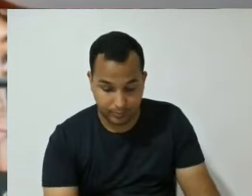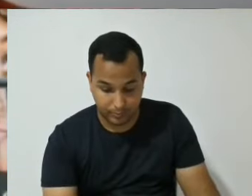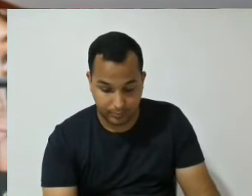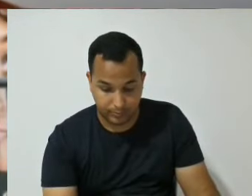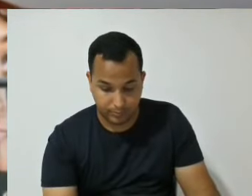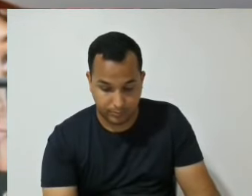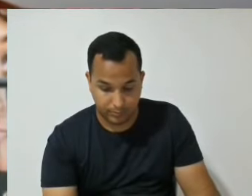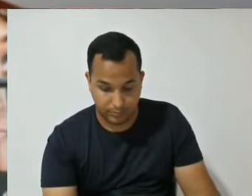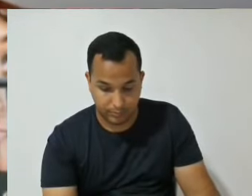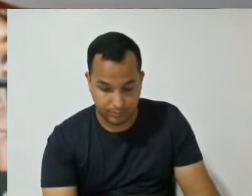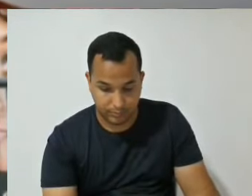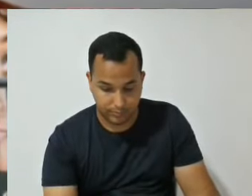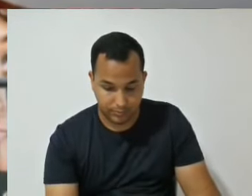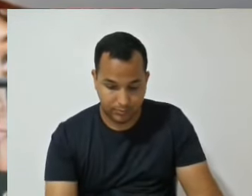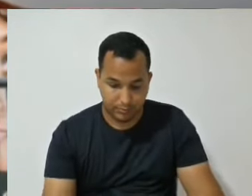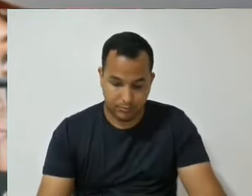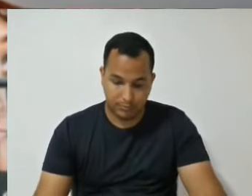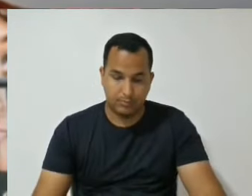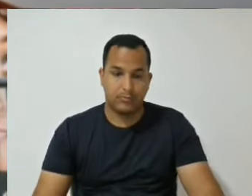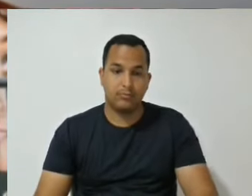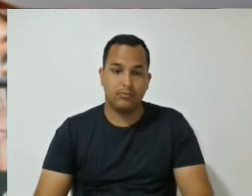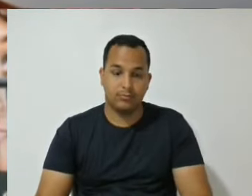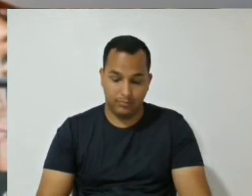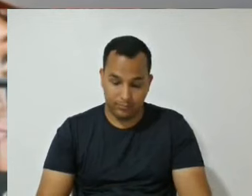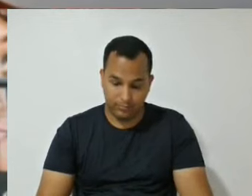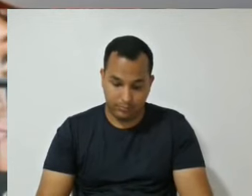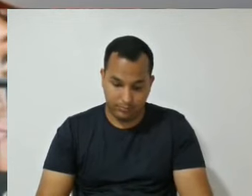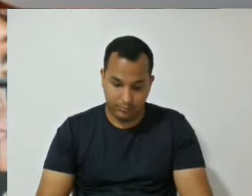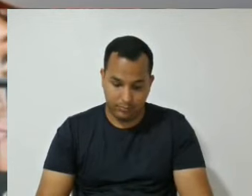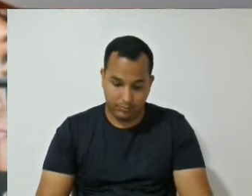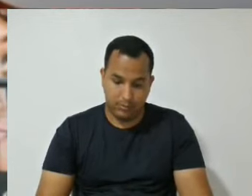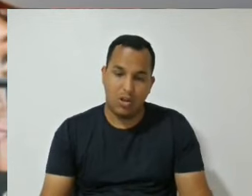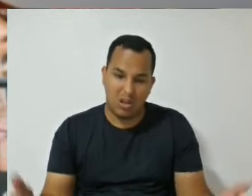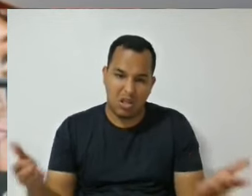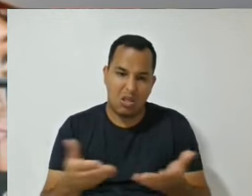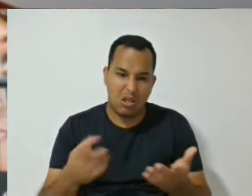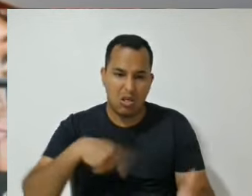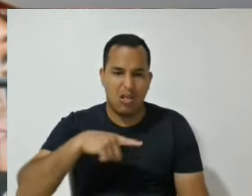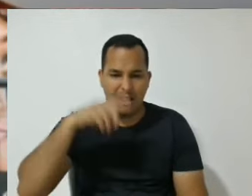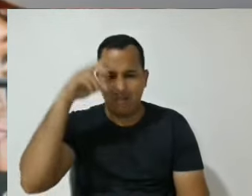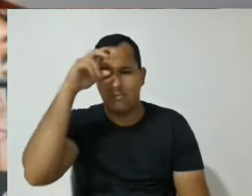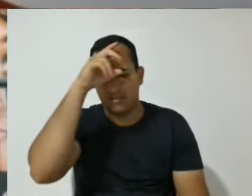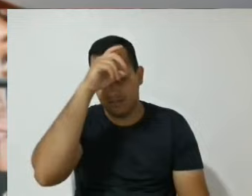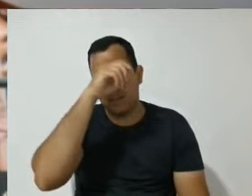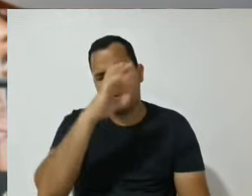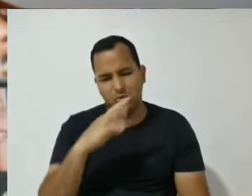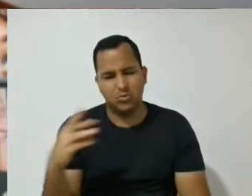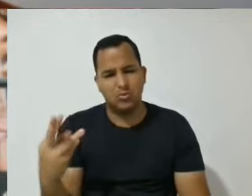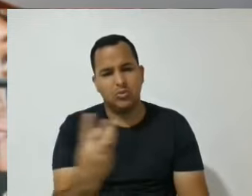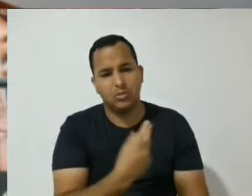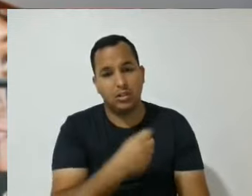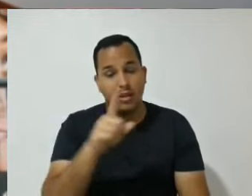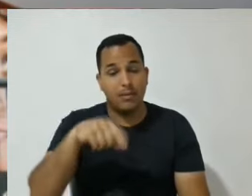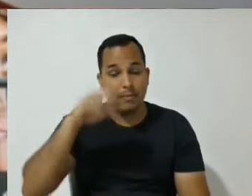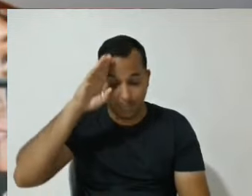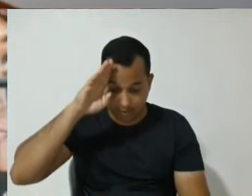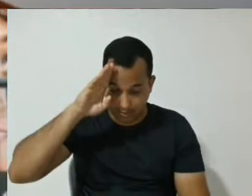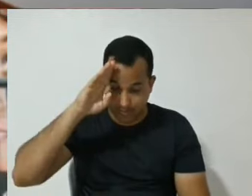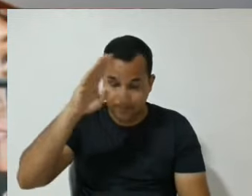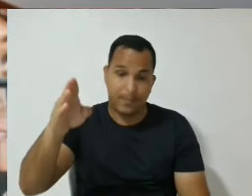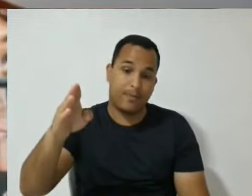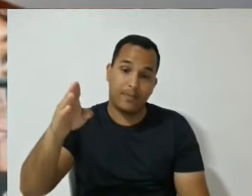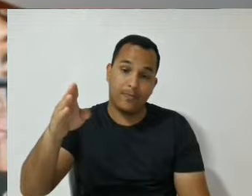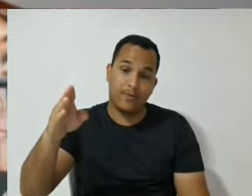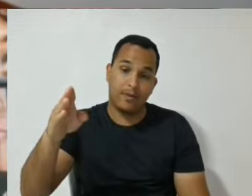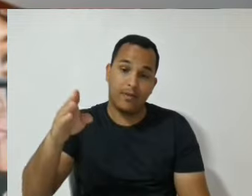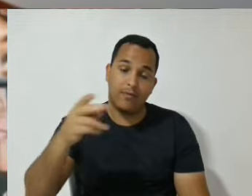Esse distanciamento, né, Marcela? Eu acho que foi um aprendizado para todos nós, e principalmente para ainda mais deixar